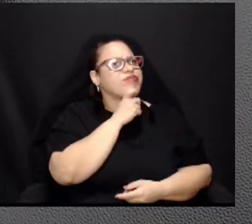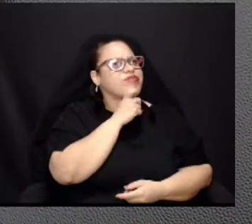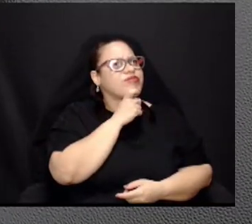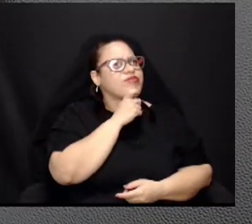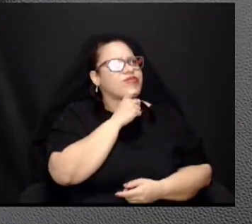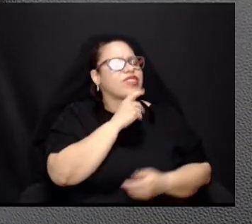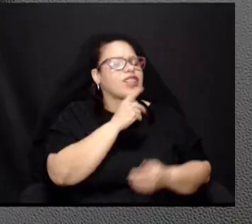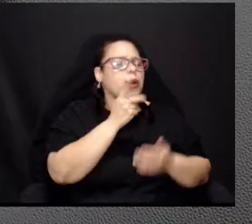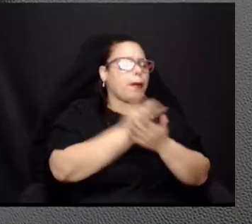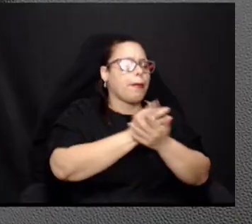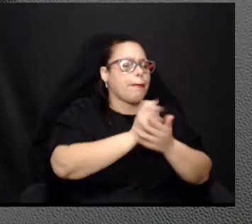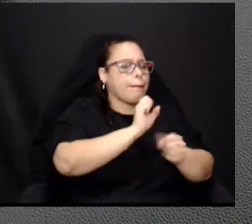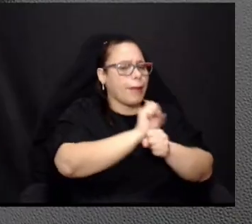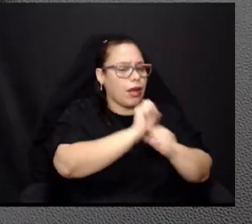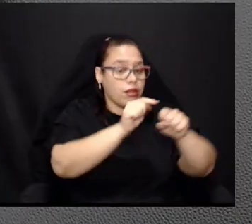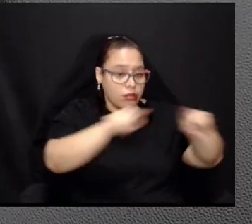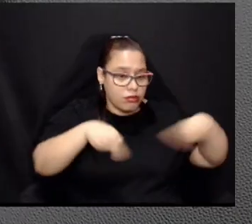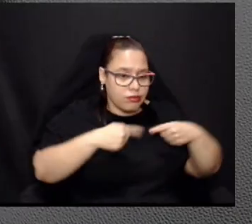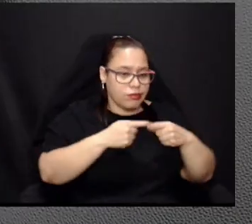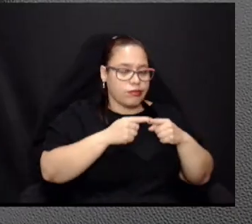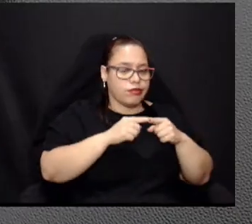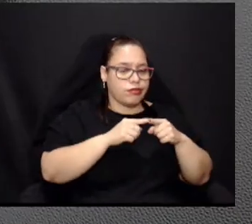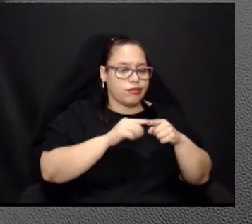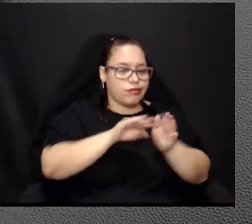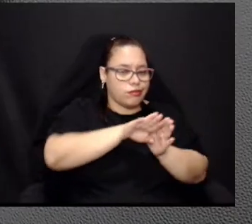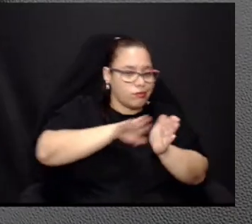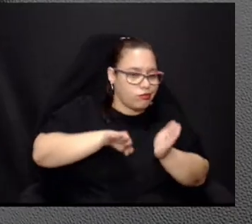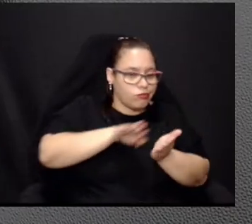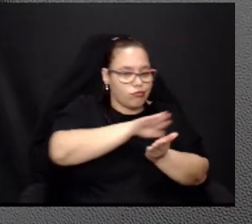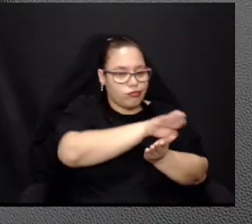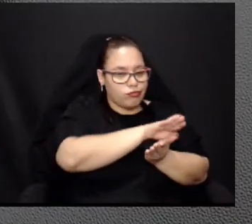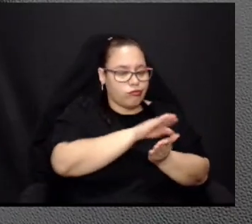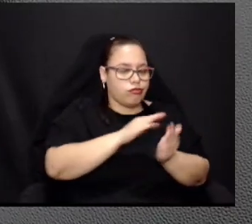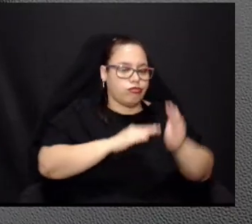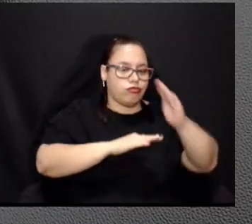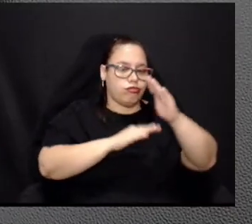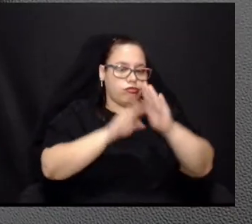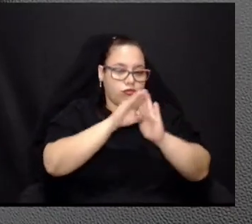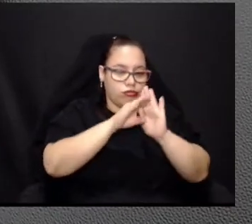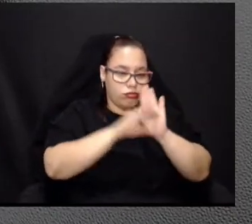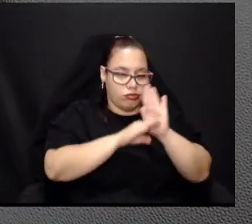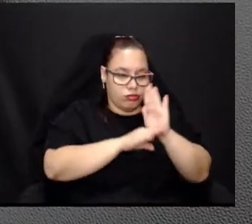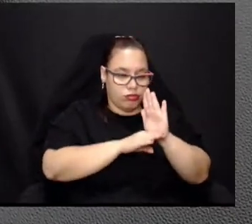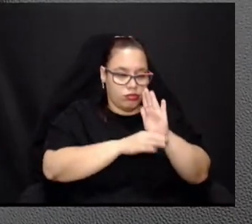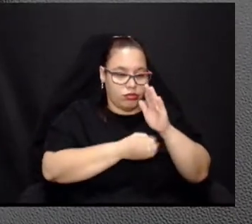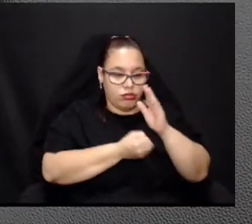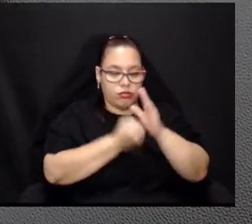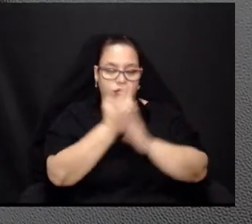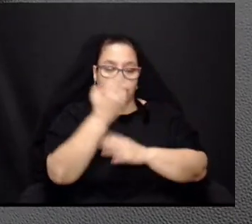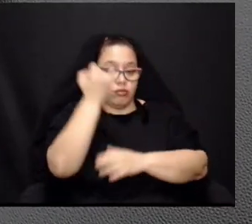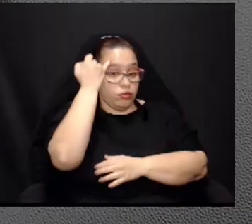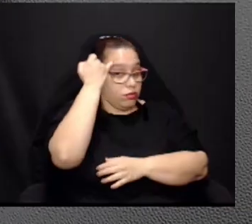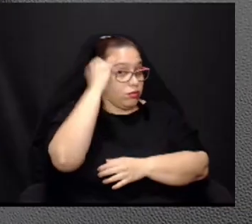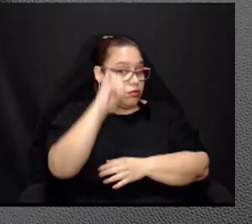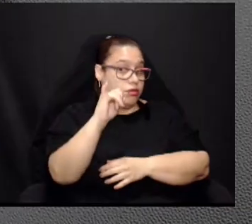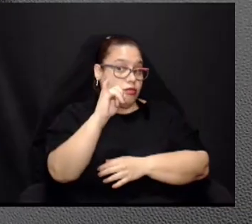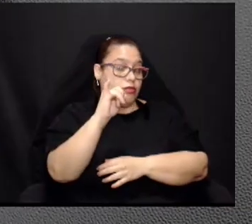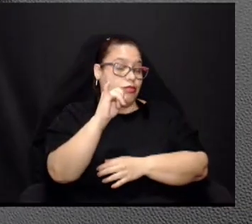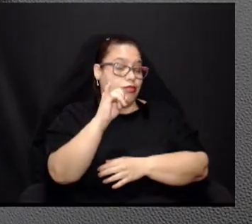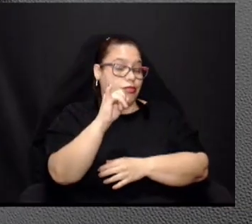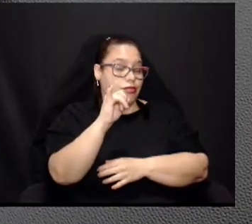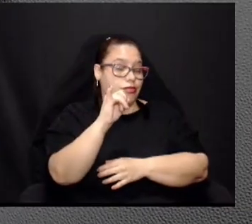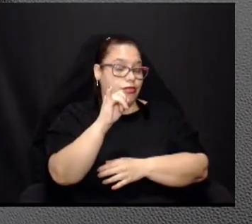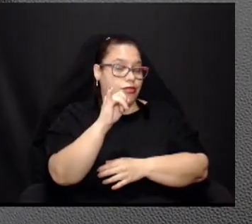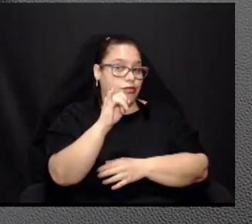esse espaço, né? E aí o programa, ele surgiu meio que com essa ideia de tornar... de